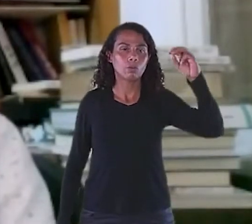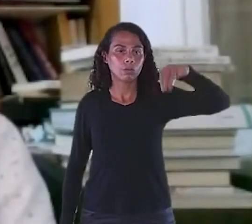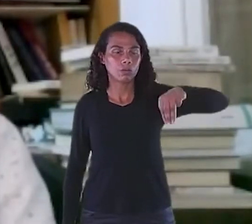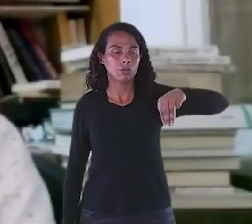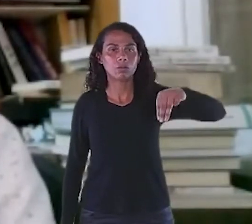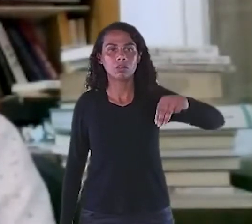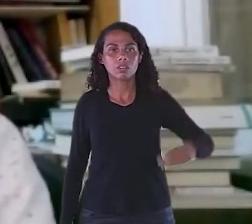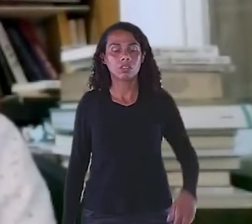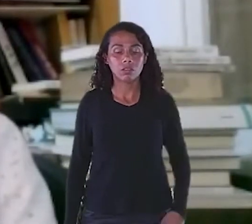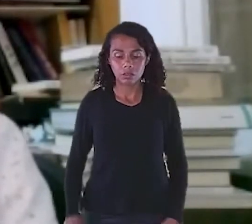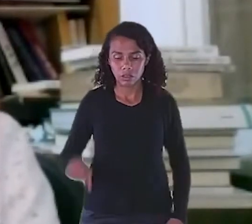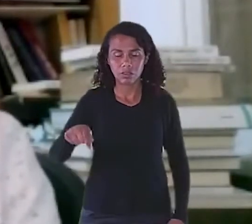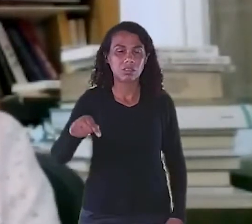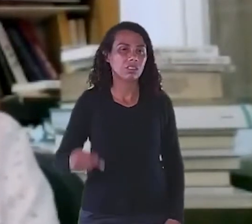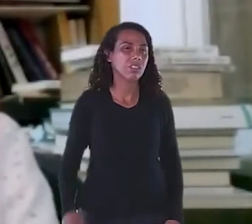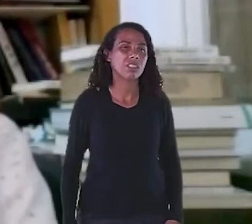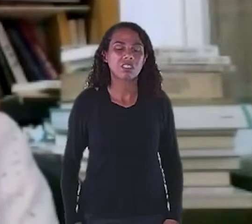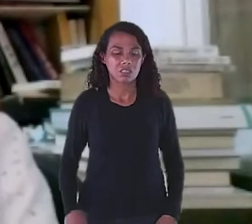morra.